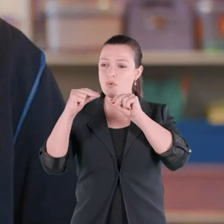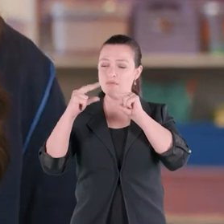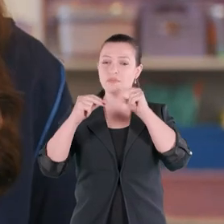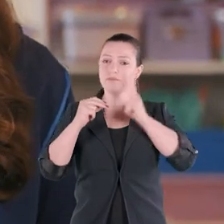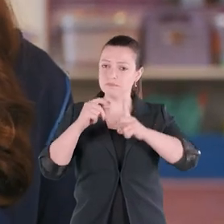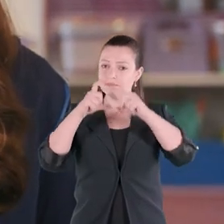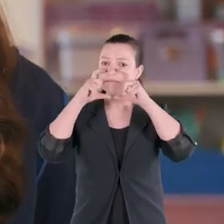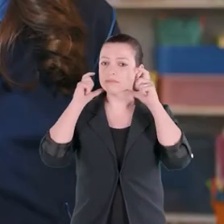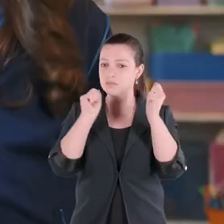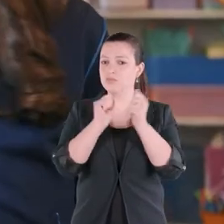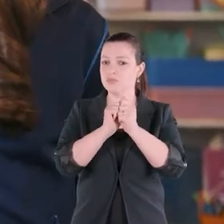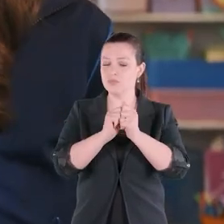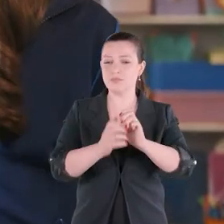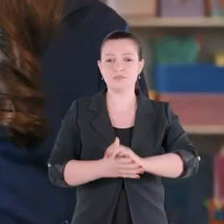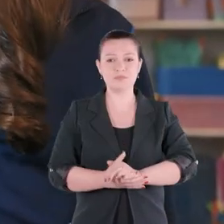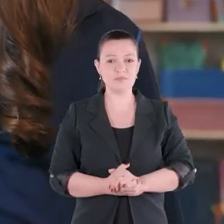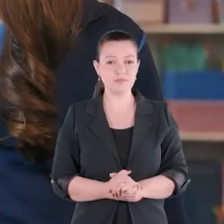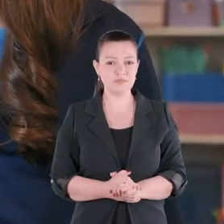para conversar.